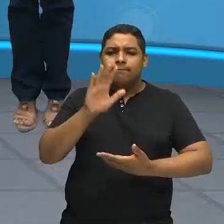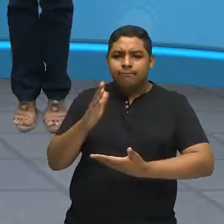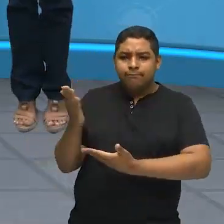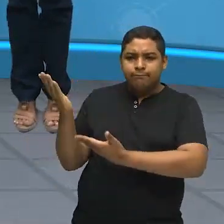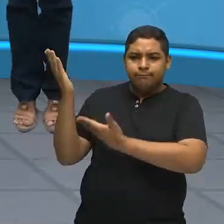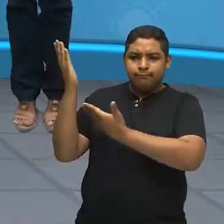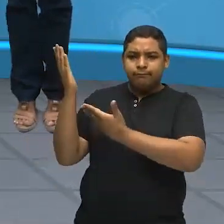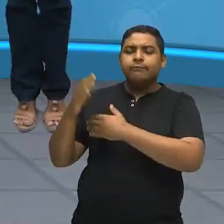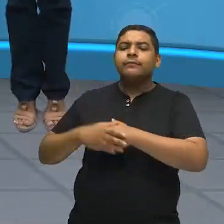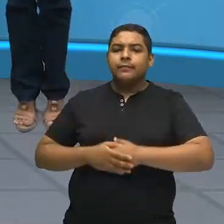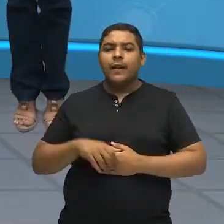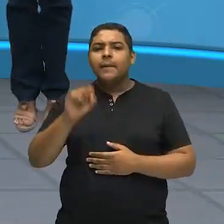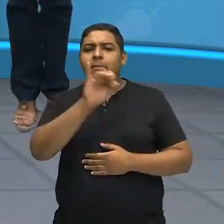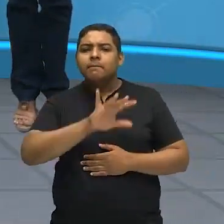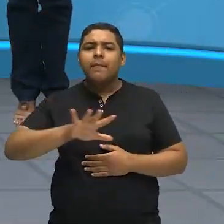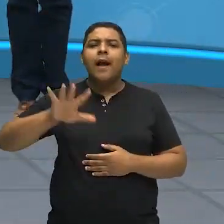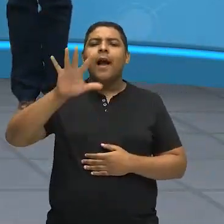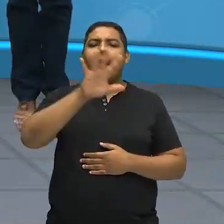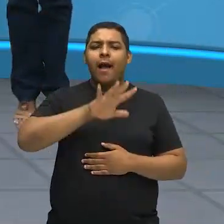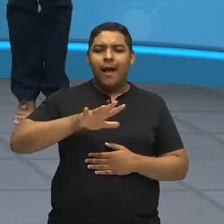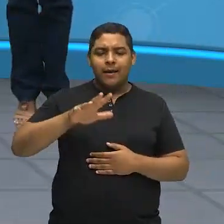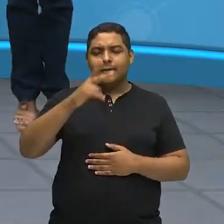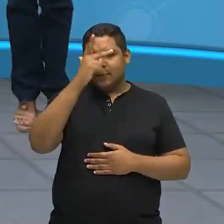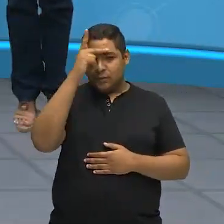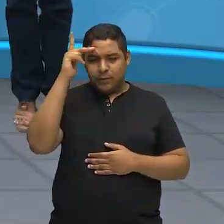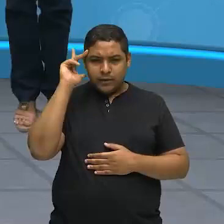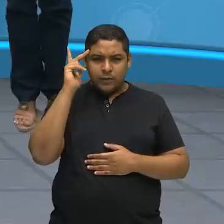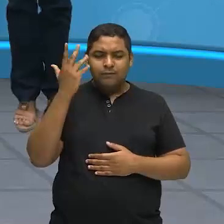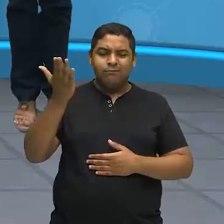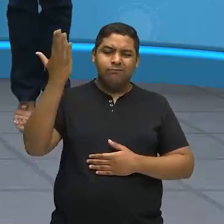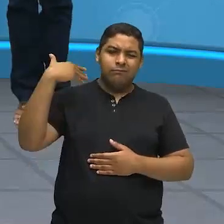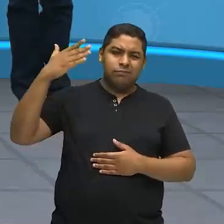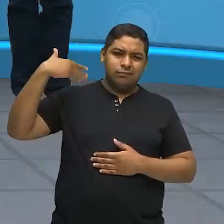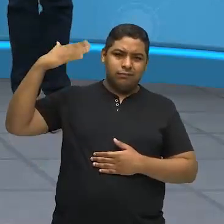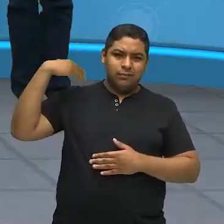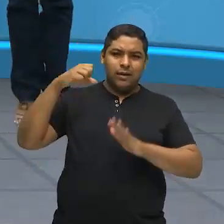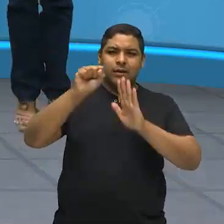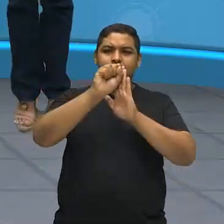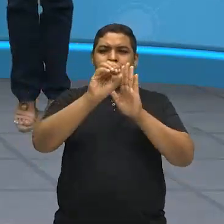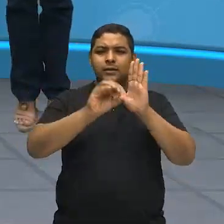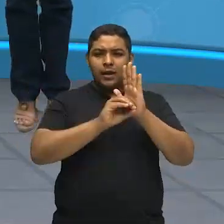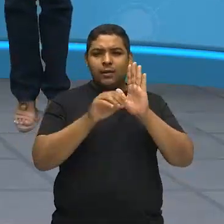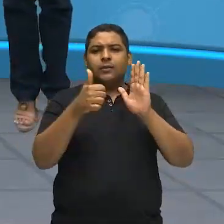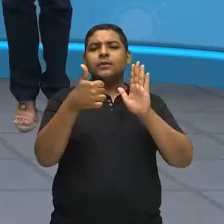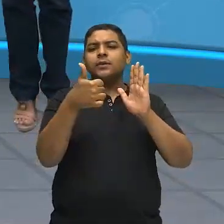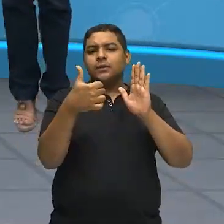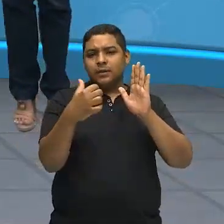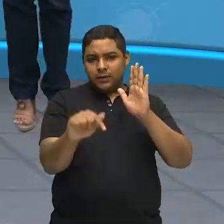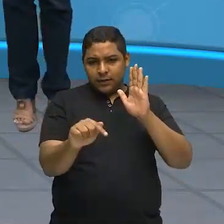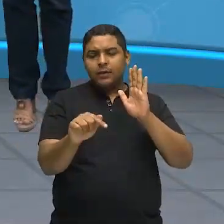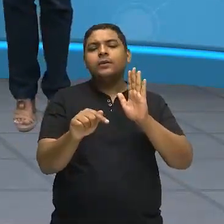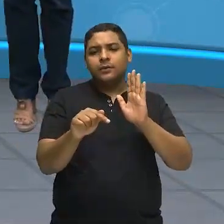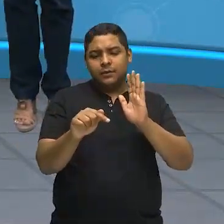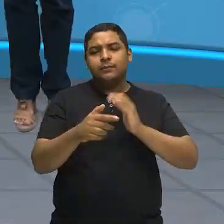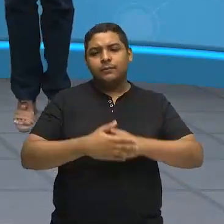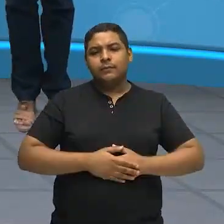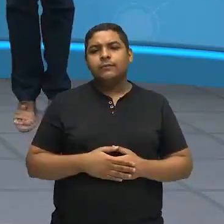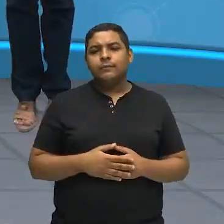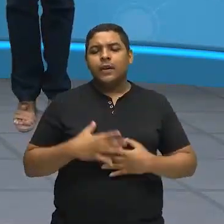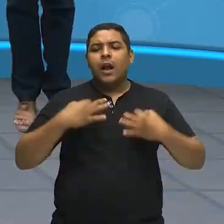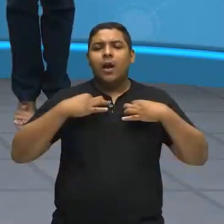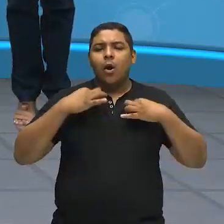esse quadro ele foi pintado há muito tempo, foi lá no século XVII. Olha a vestimenta das